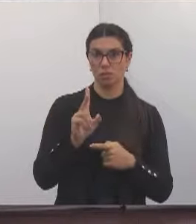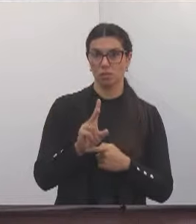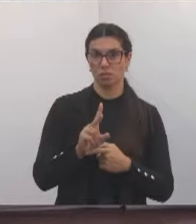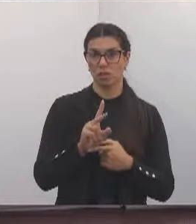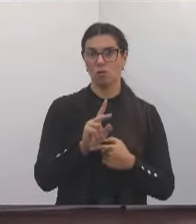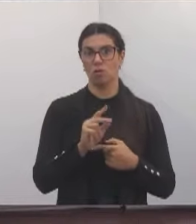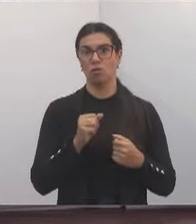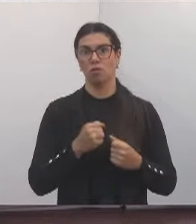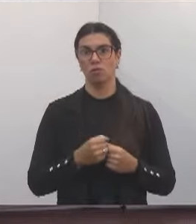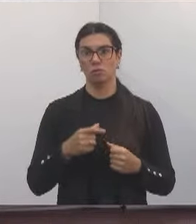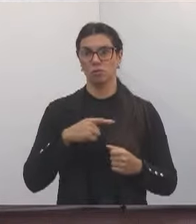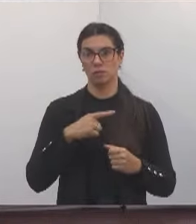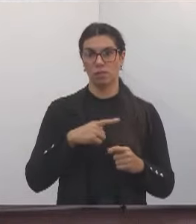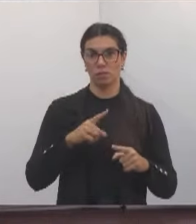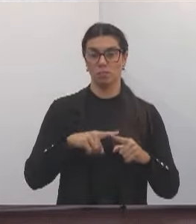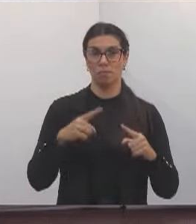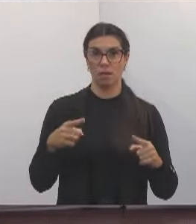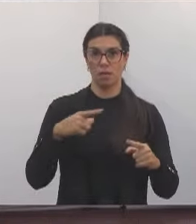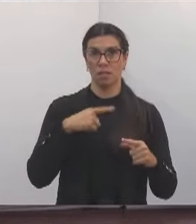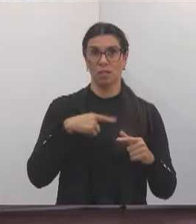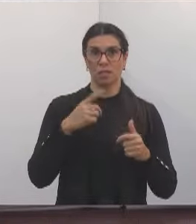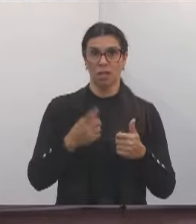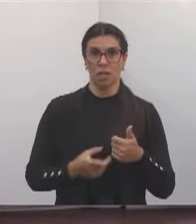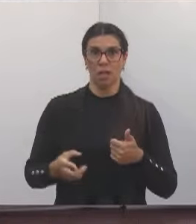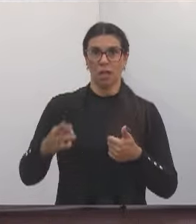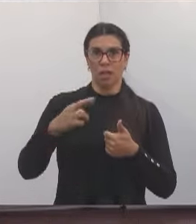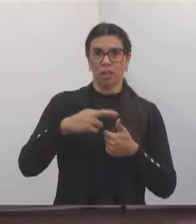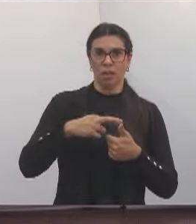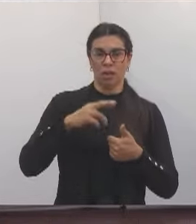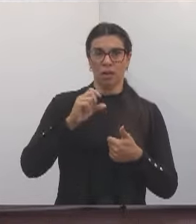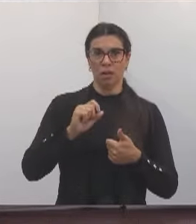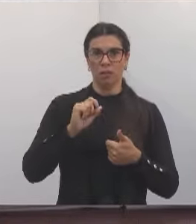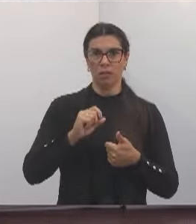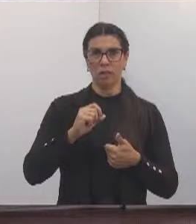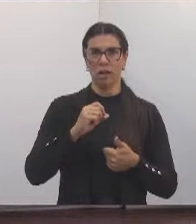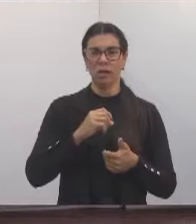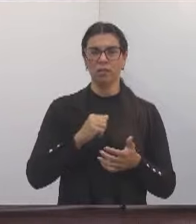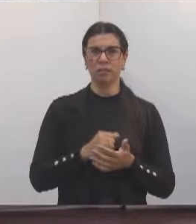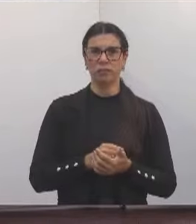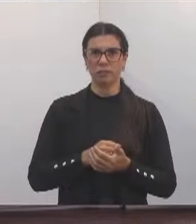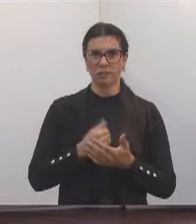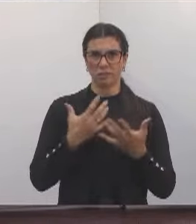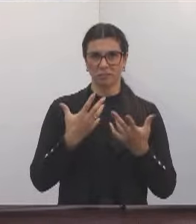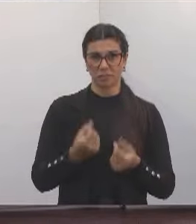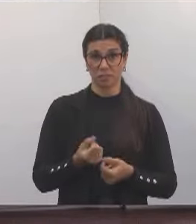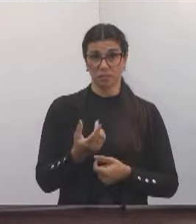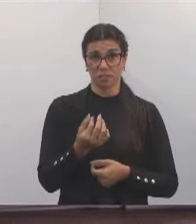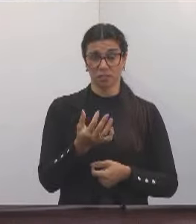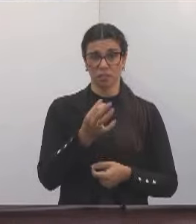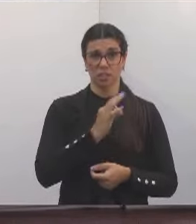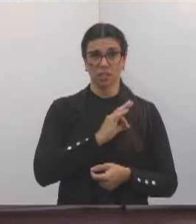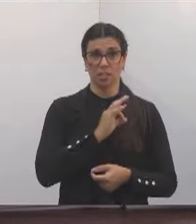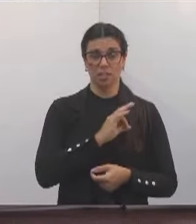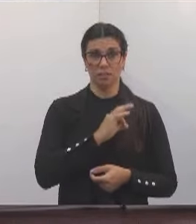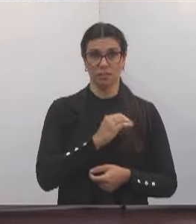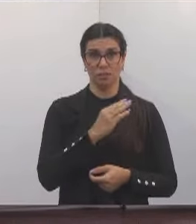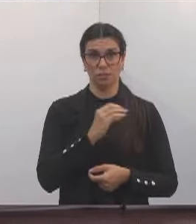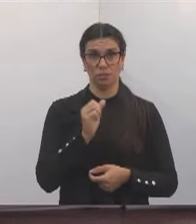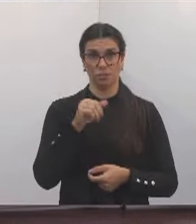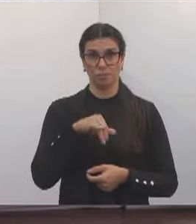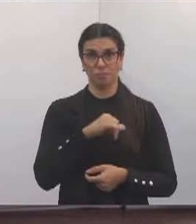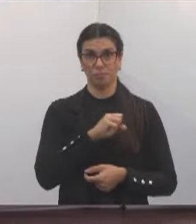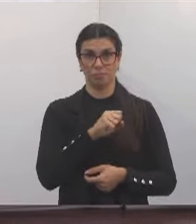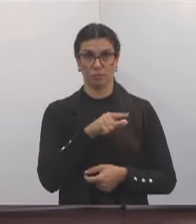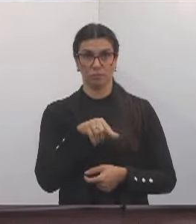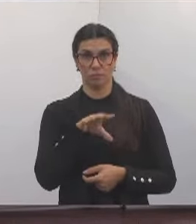espécie de demissão. O problema é que são cargos de natureza comissionada, e aí a pena para ele vai ser maior, não é? E a